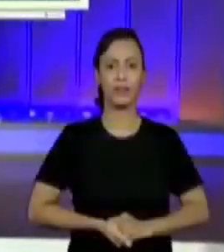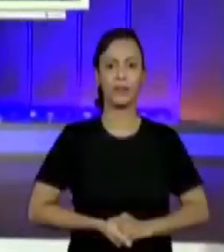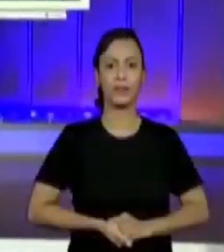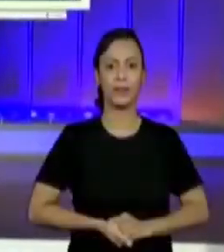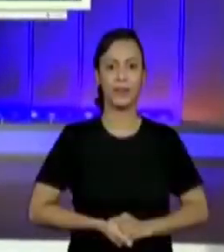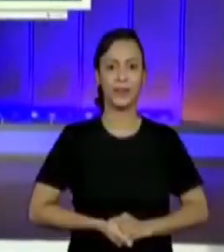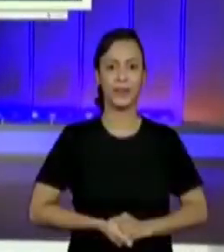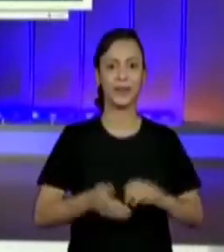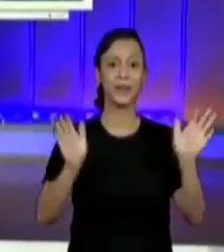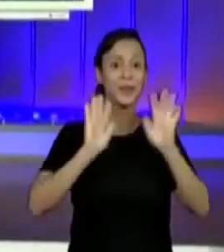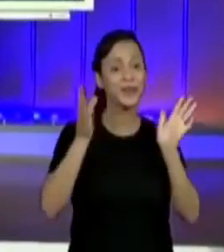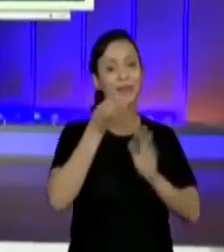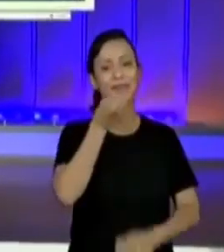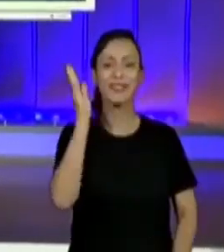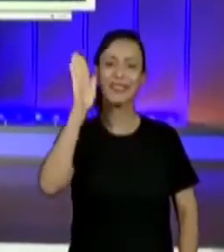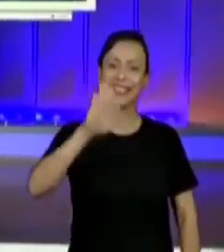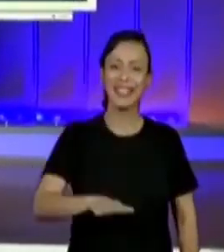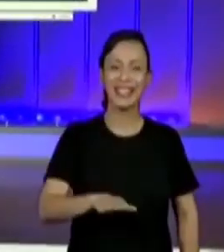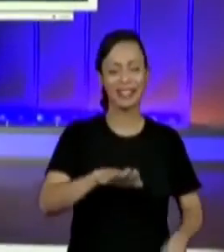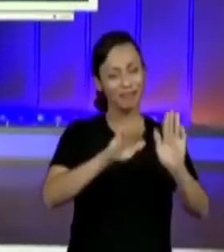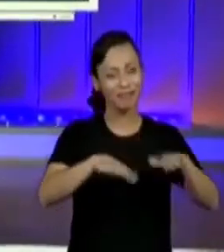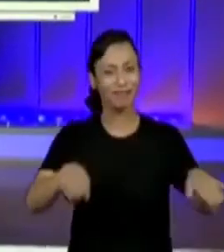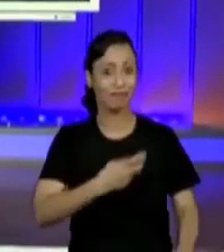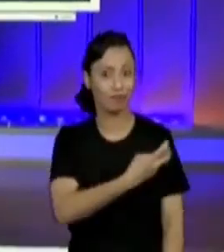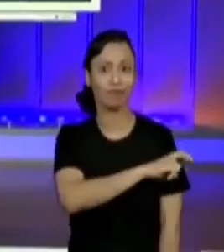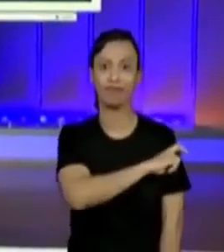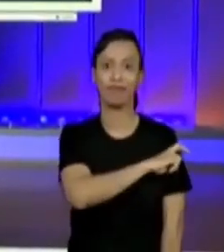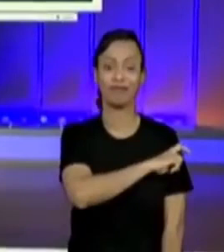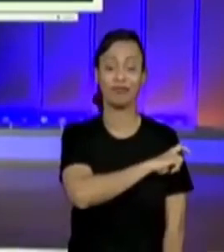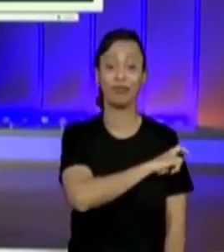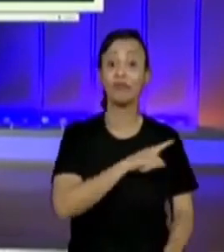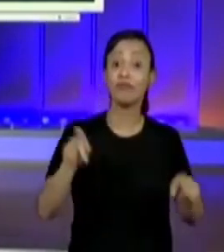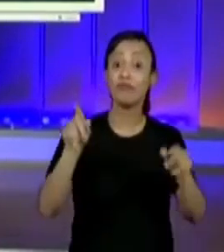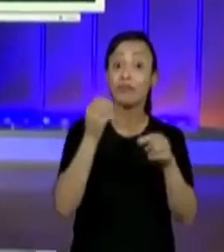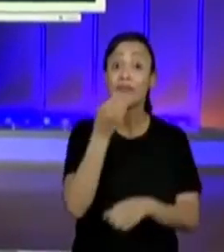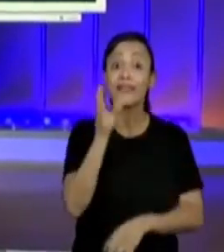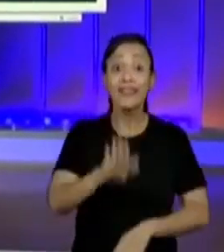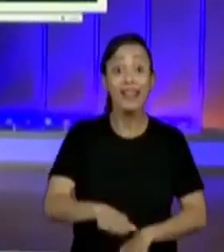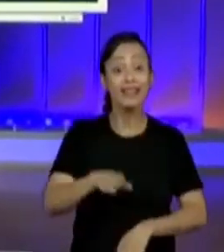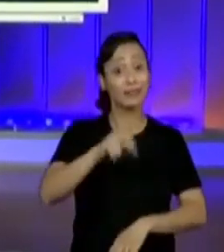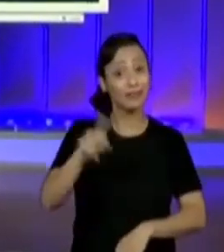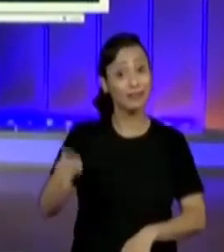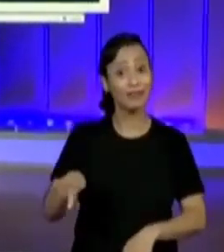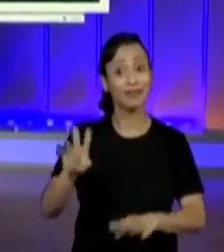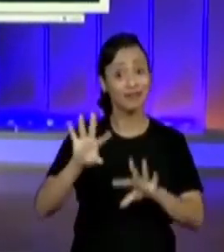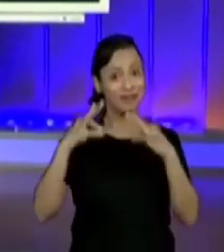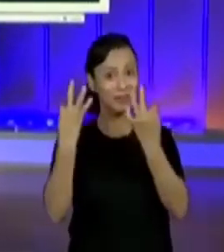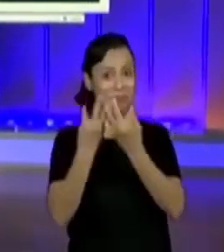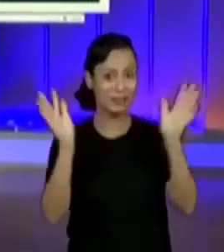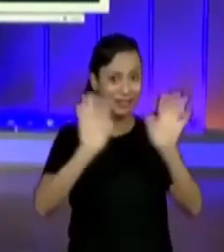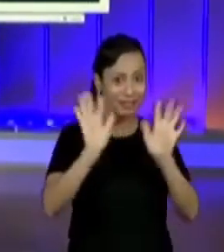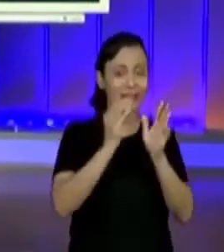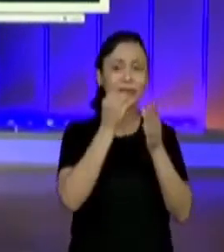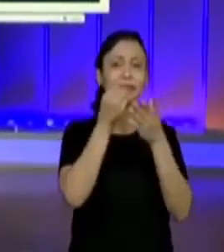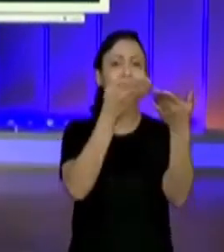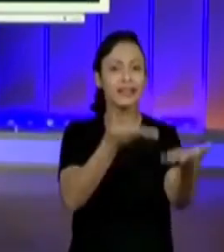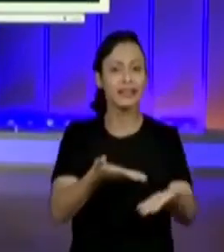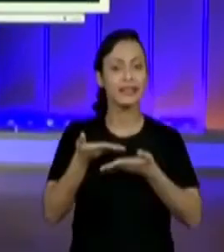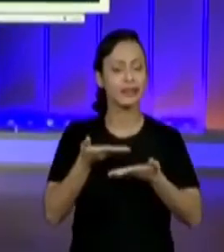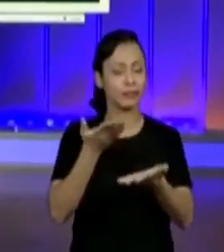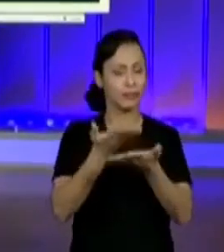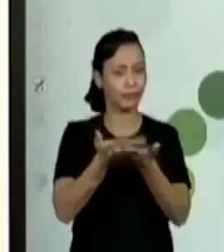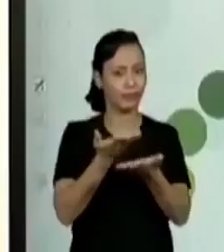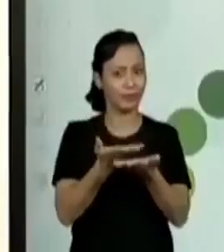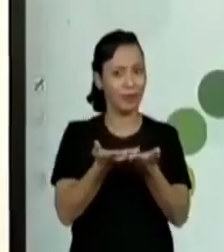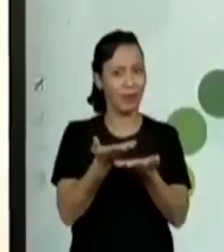públicos Boa tarde estudante do 5to ano Boa tarde professores pais bem-vindos a essa aula de